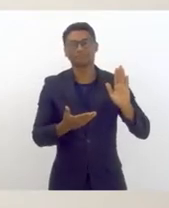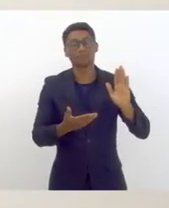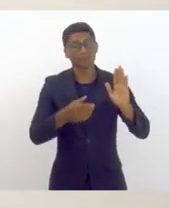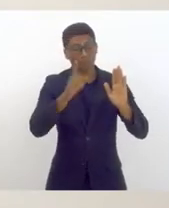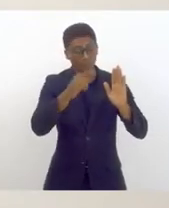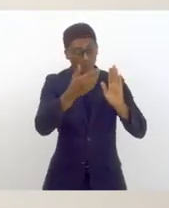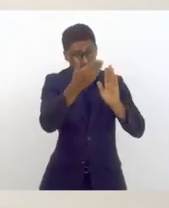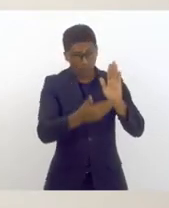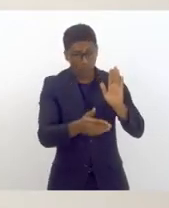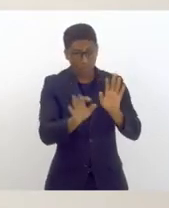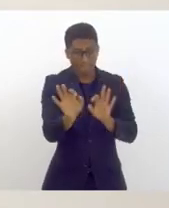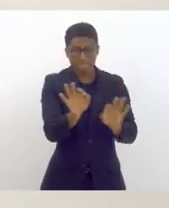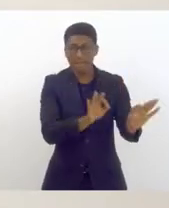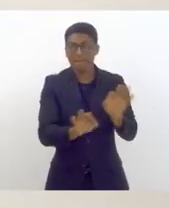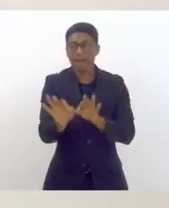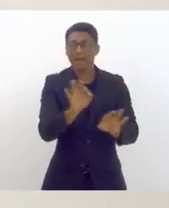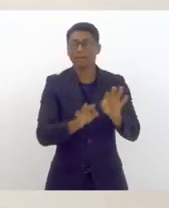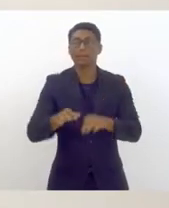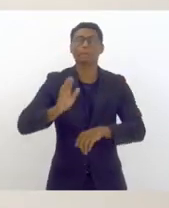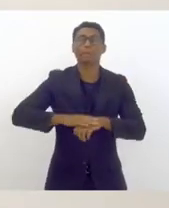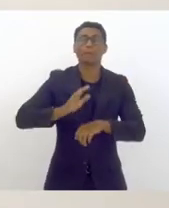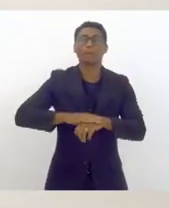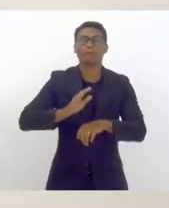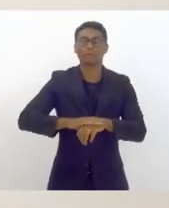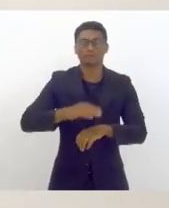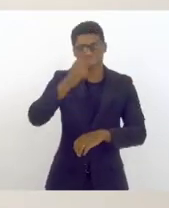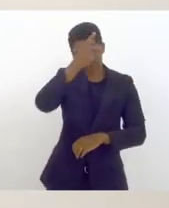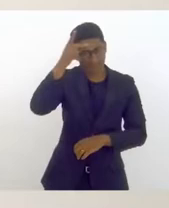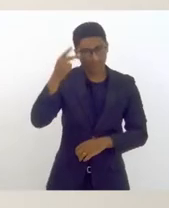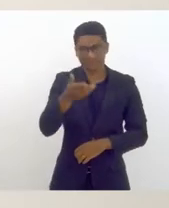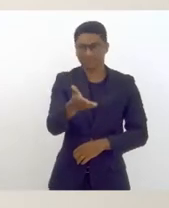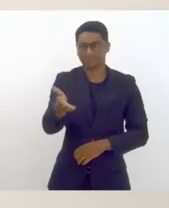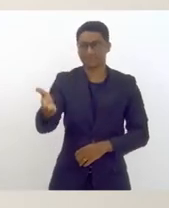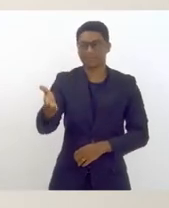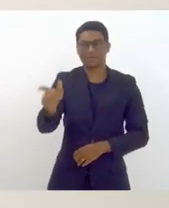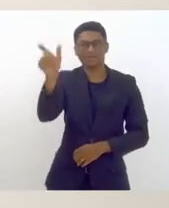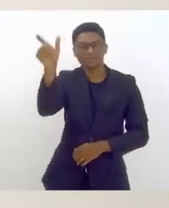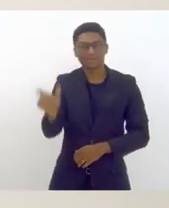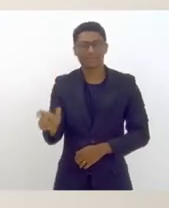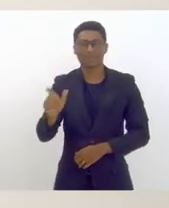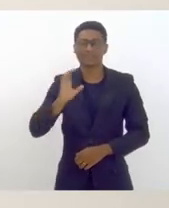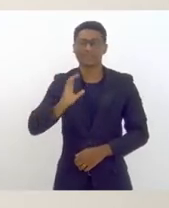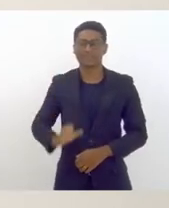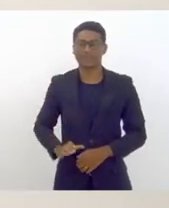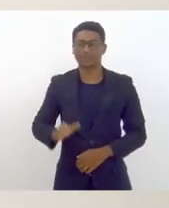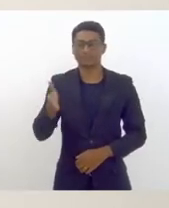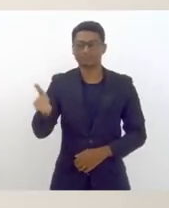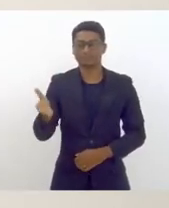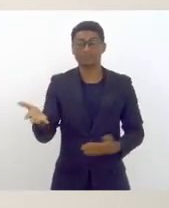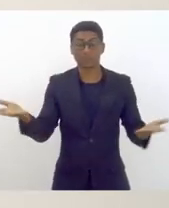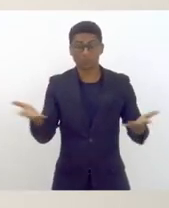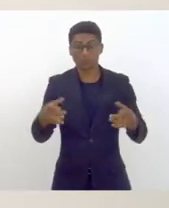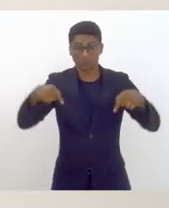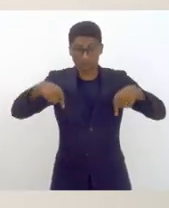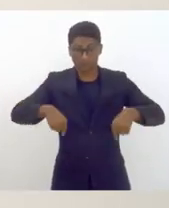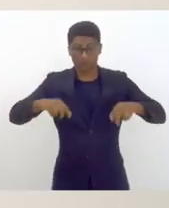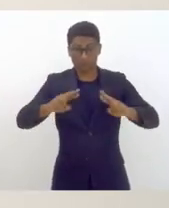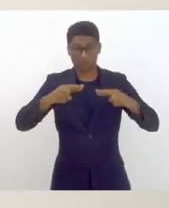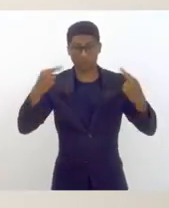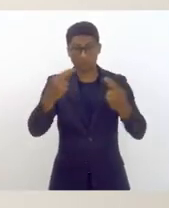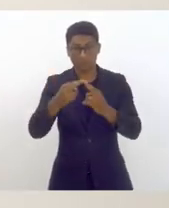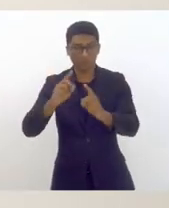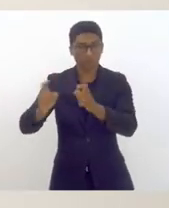preparada, portanto, apresentada por um cidadão, apoiada, né, discutida, que é o que nós estamos fazendo hoje na Comissão de Normas,